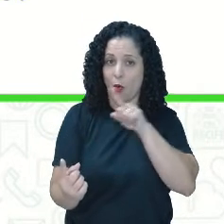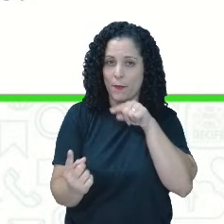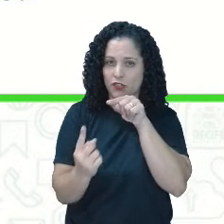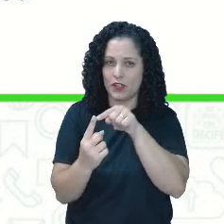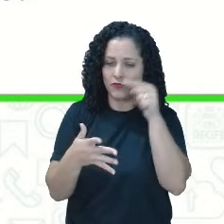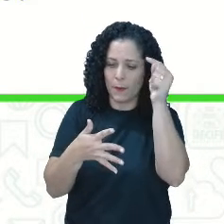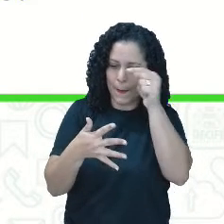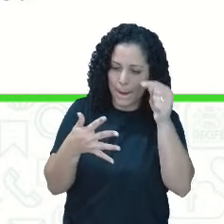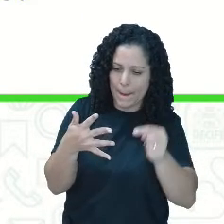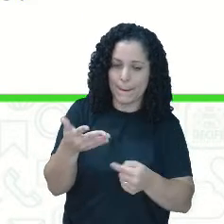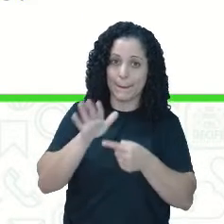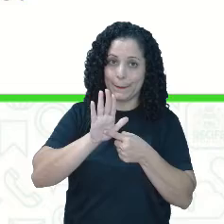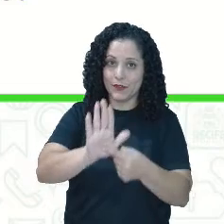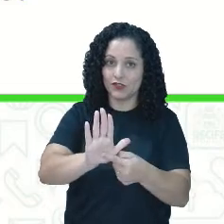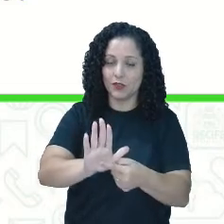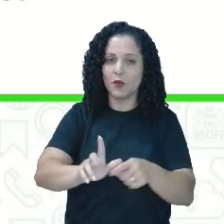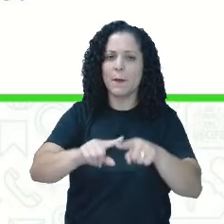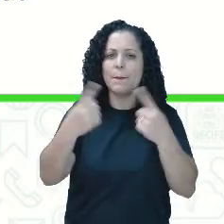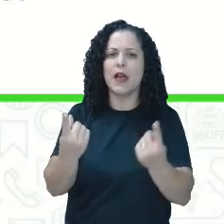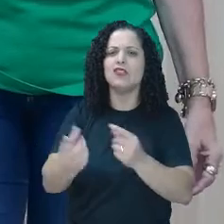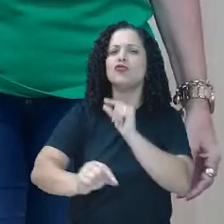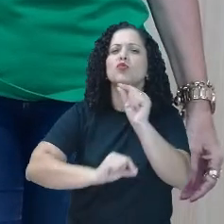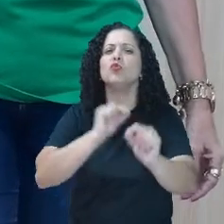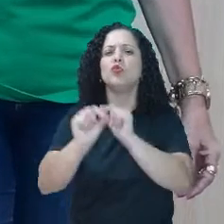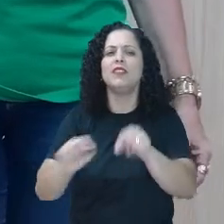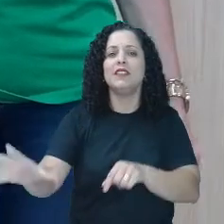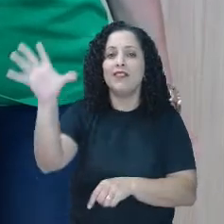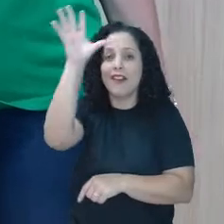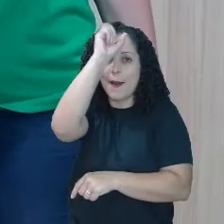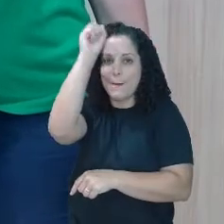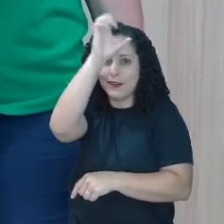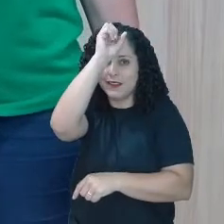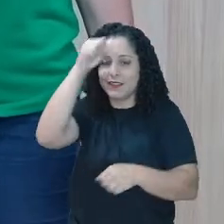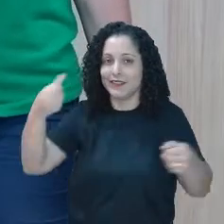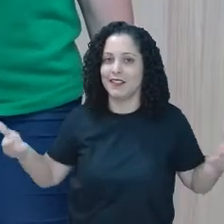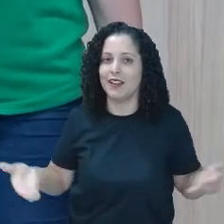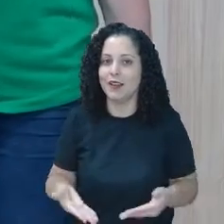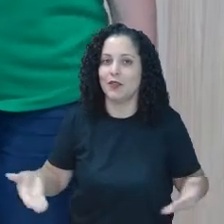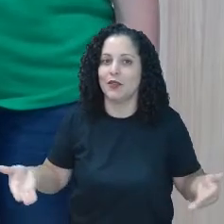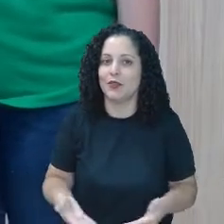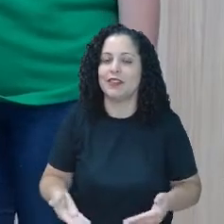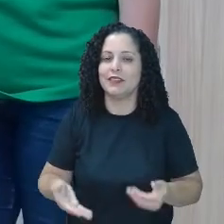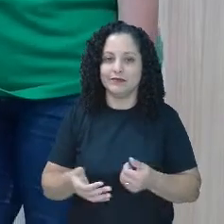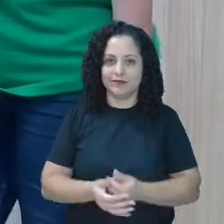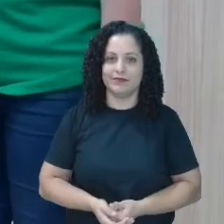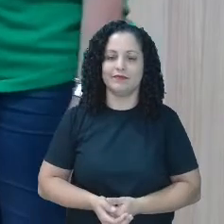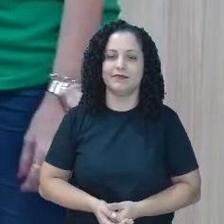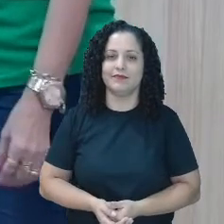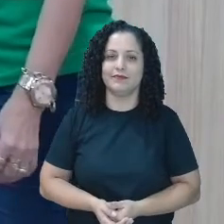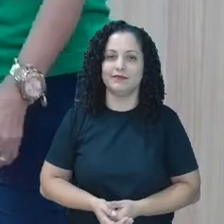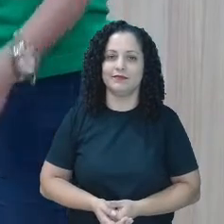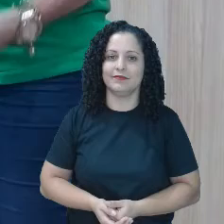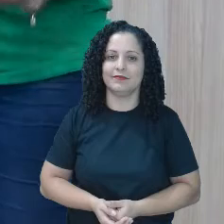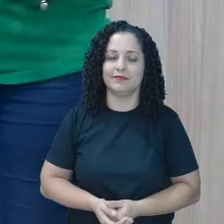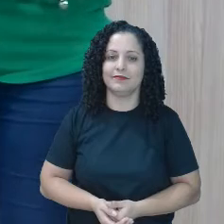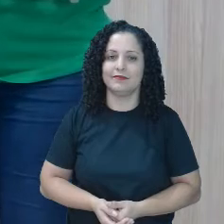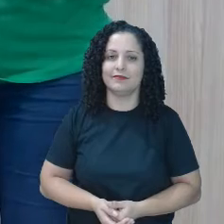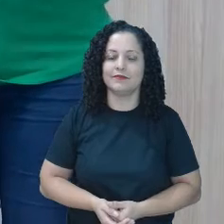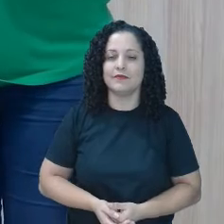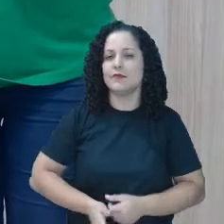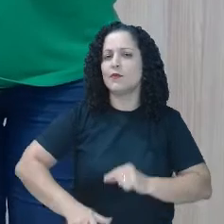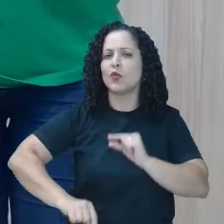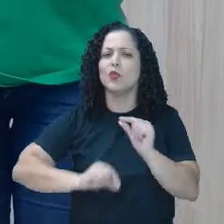que vocês acham que vocês vão aprender nessa aula de hoje? O que é